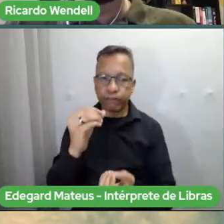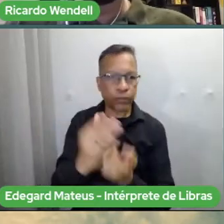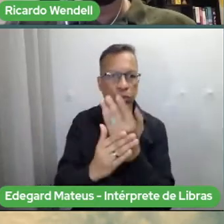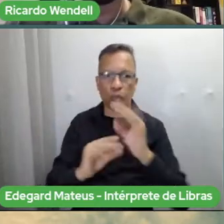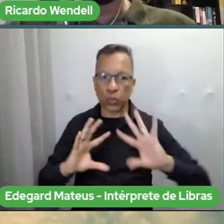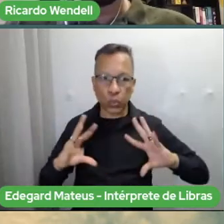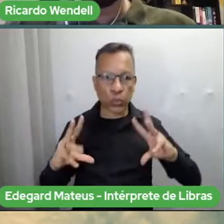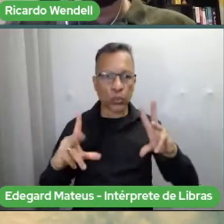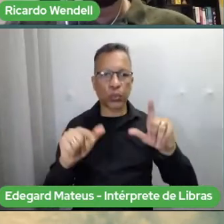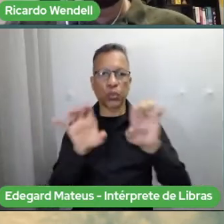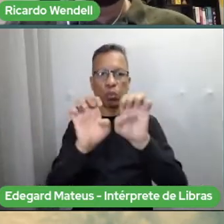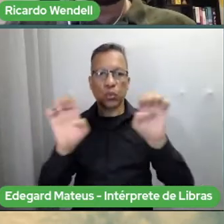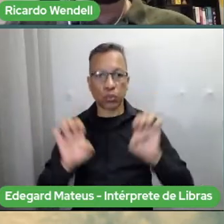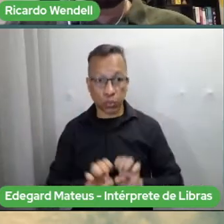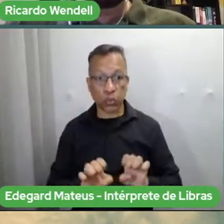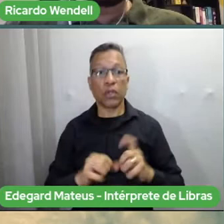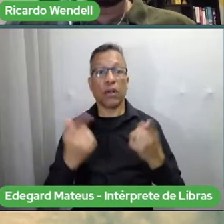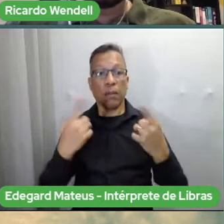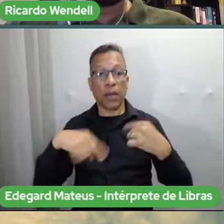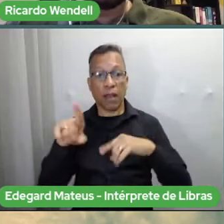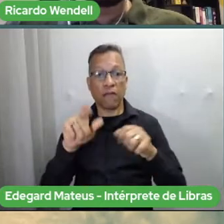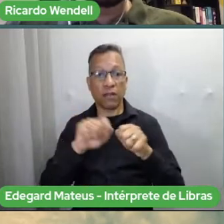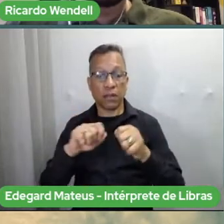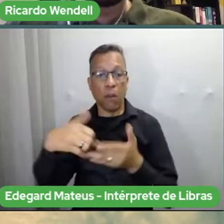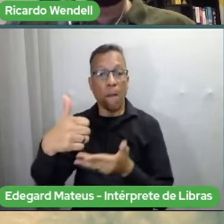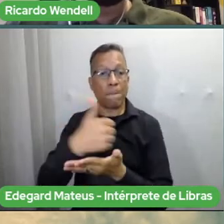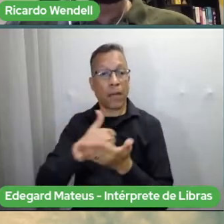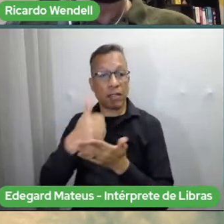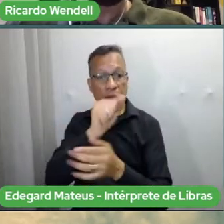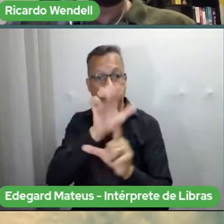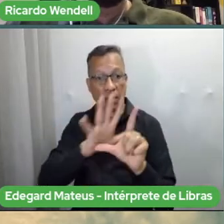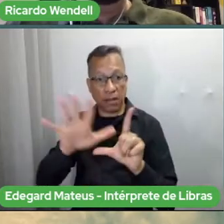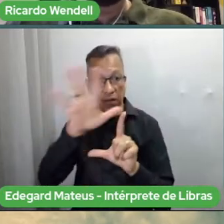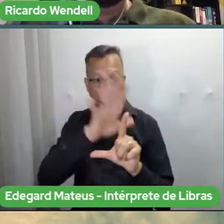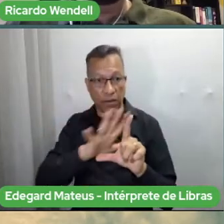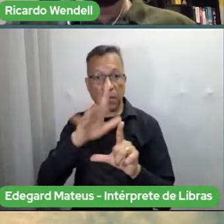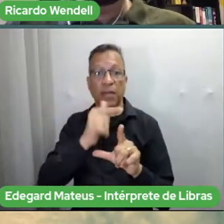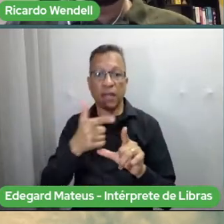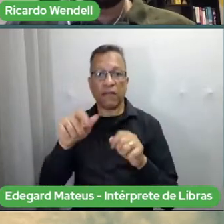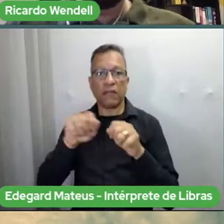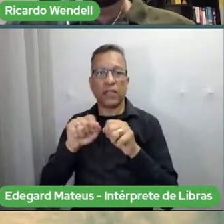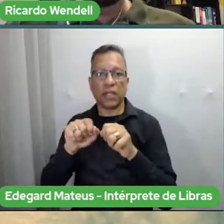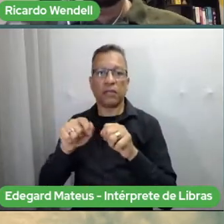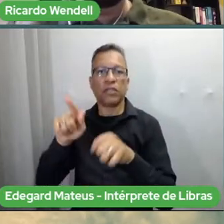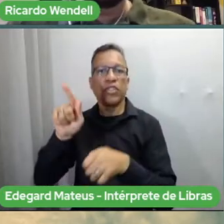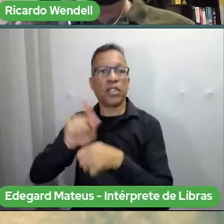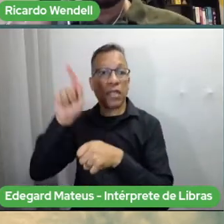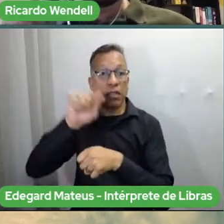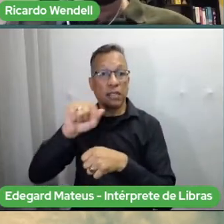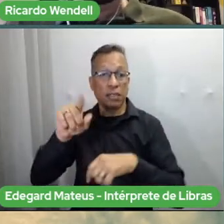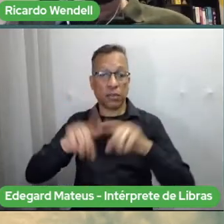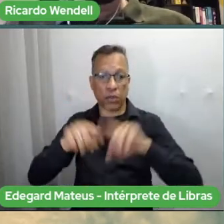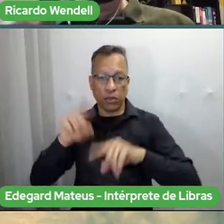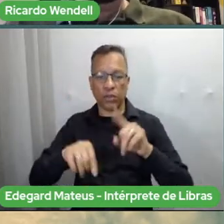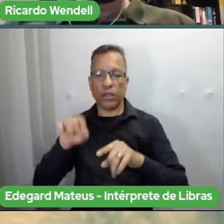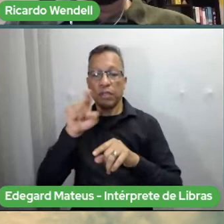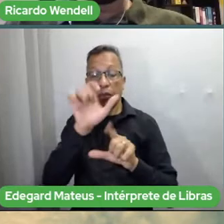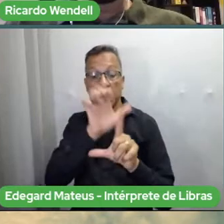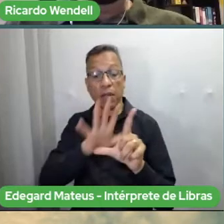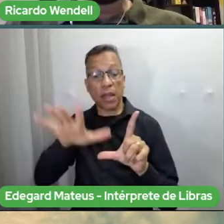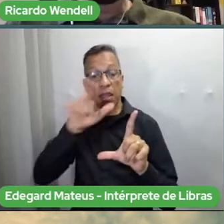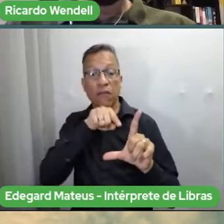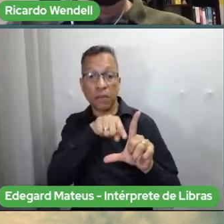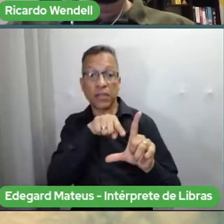né, baseada na plataforma comum, para gerenciar esse produto. Então, esse time de plataforma, ele deve pensar essa plataforma também